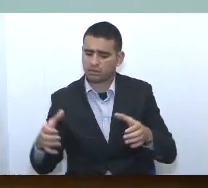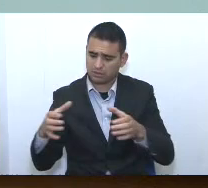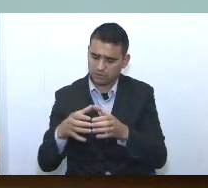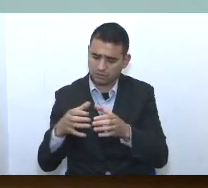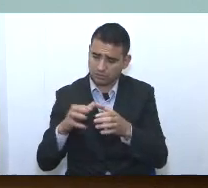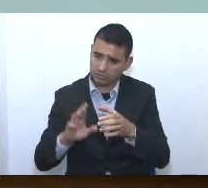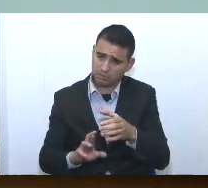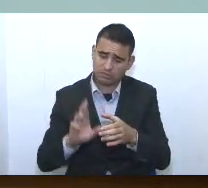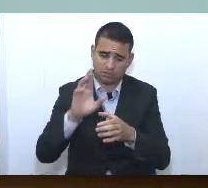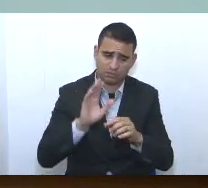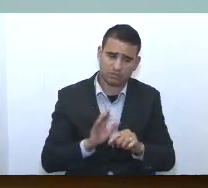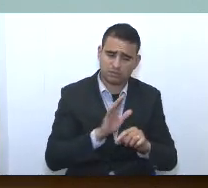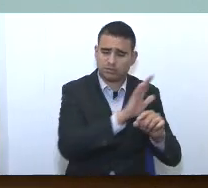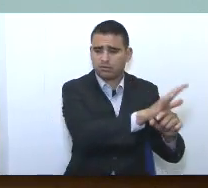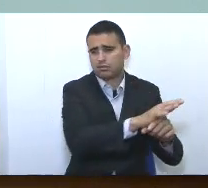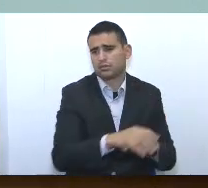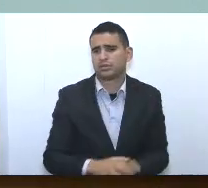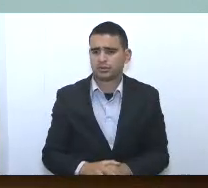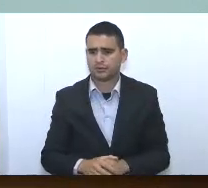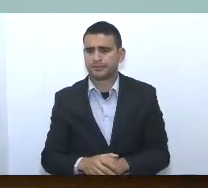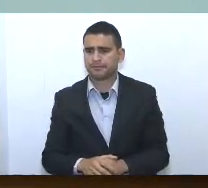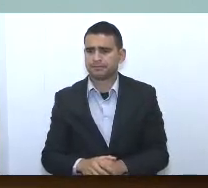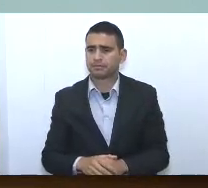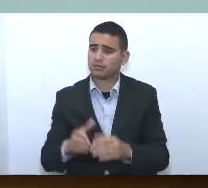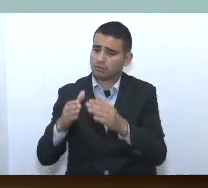é particular, que nós tenhamos